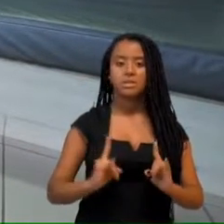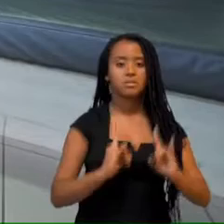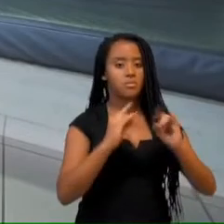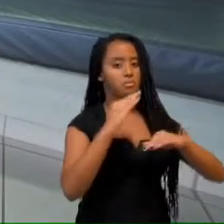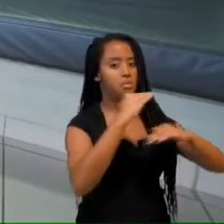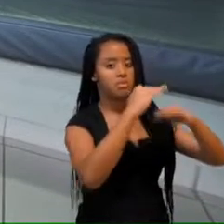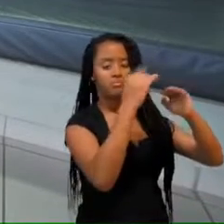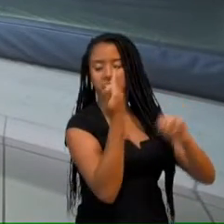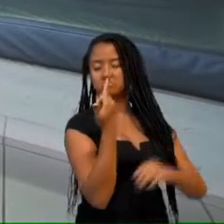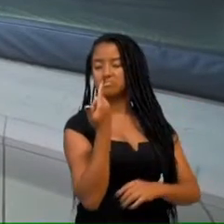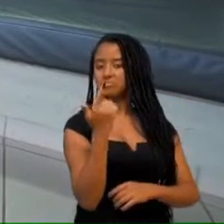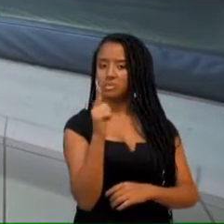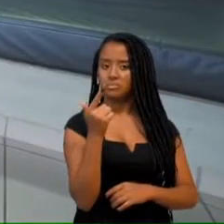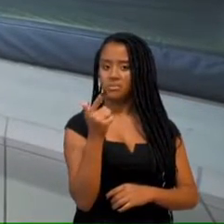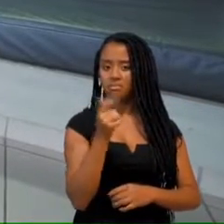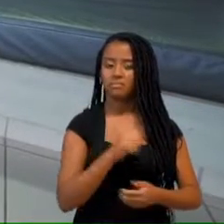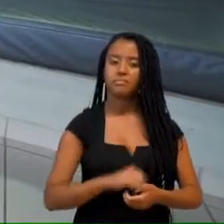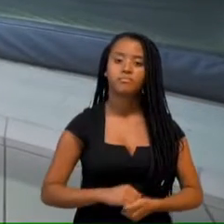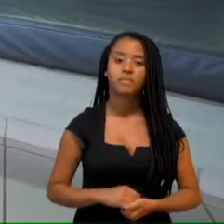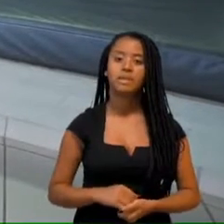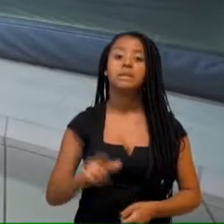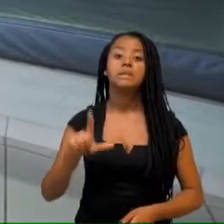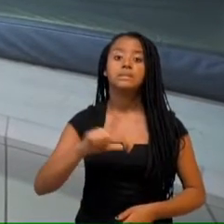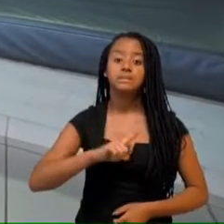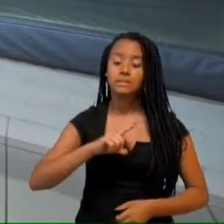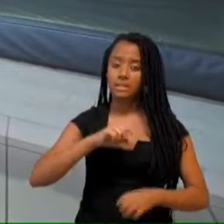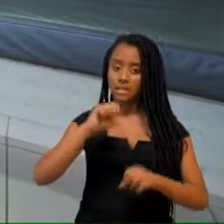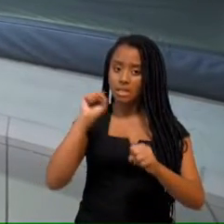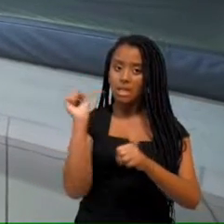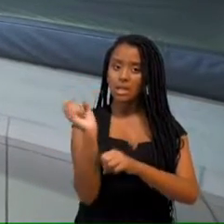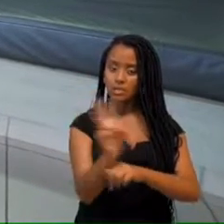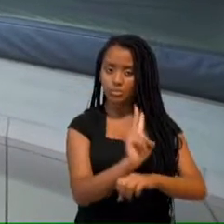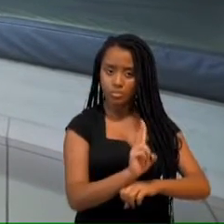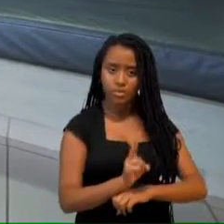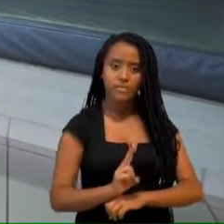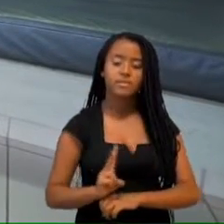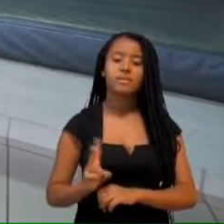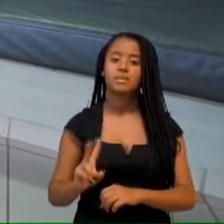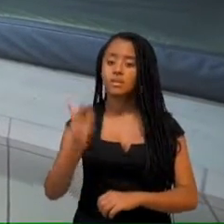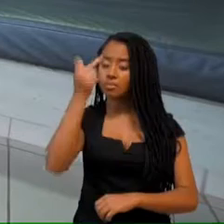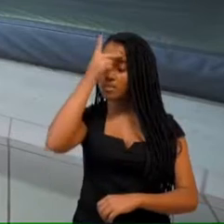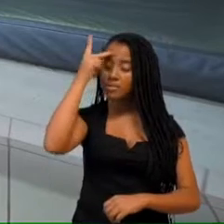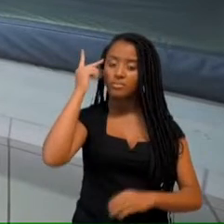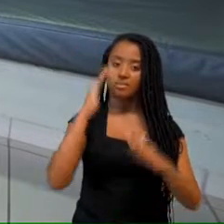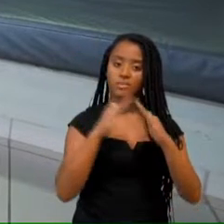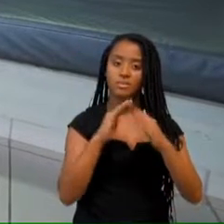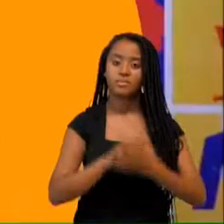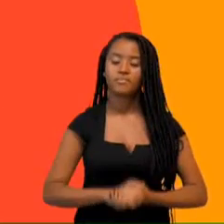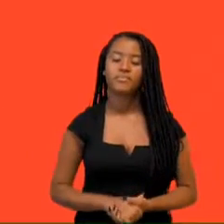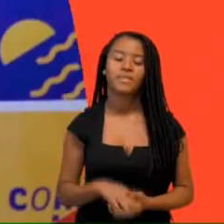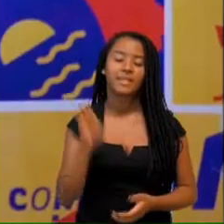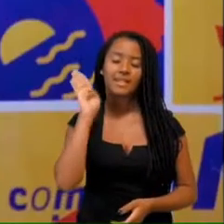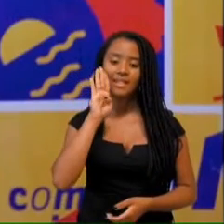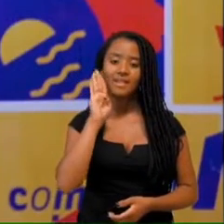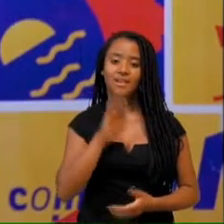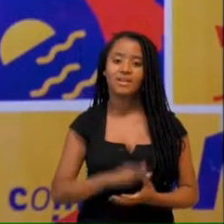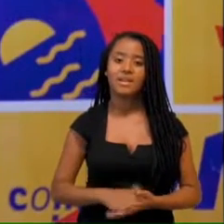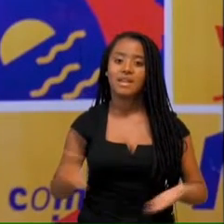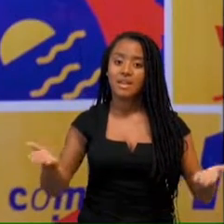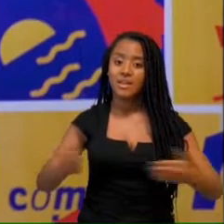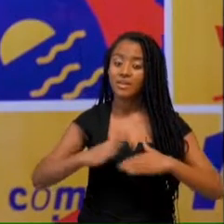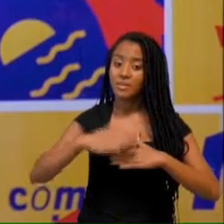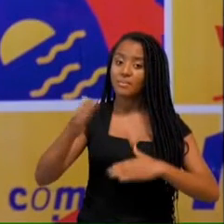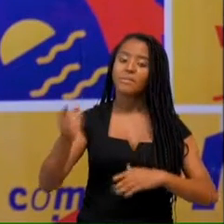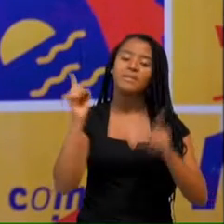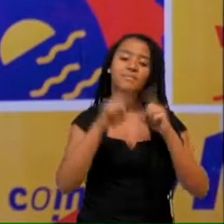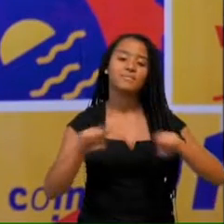isso aí é bacana então também tem a supervisão do pessoal da né da Mor dia isso aí é bacana demais e agora vamos escutar